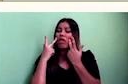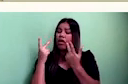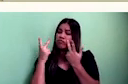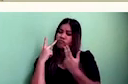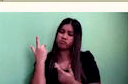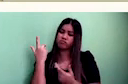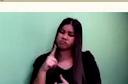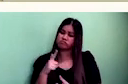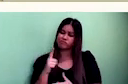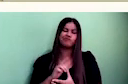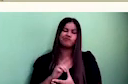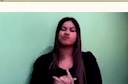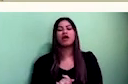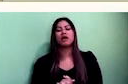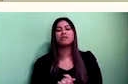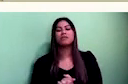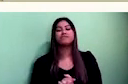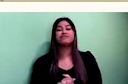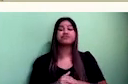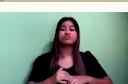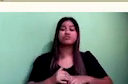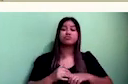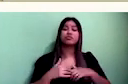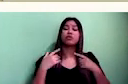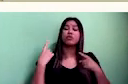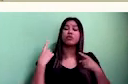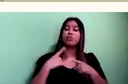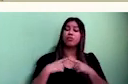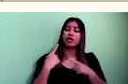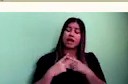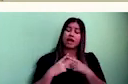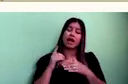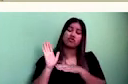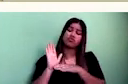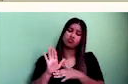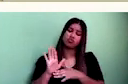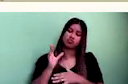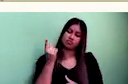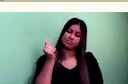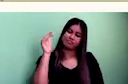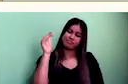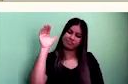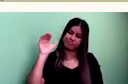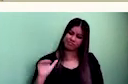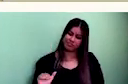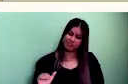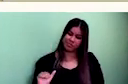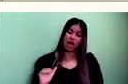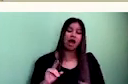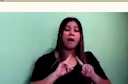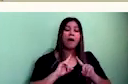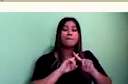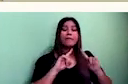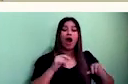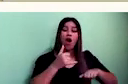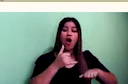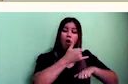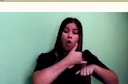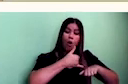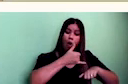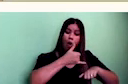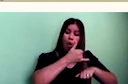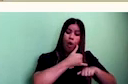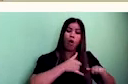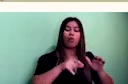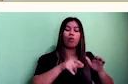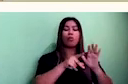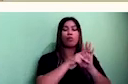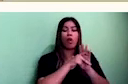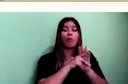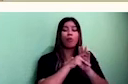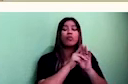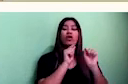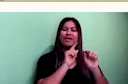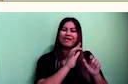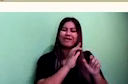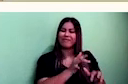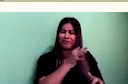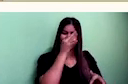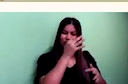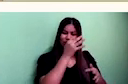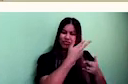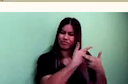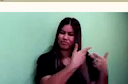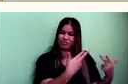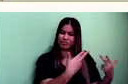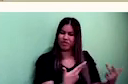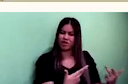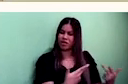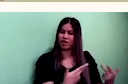diretamente. Isso por quê? Para baratear, né? Óleo essencial é feito da planta, então você tem que plantar, esperar crescer. Por exemplo, óleo